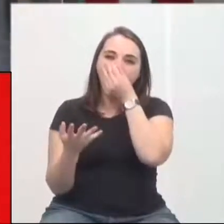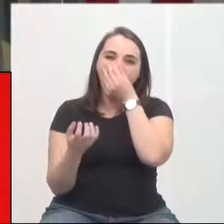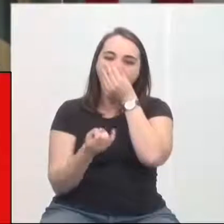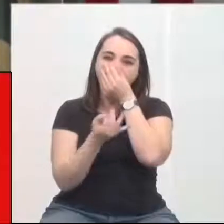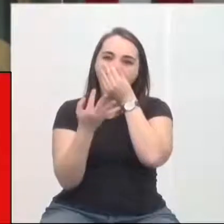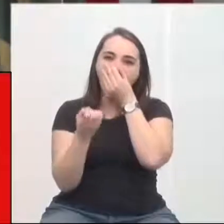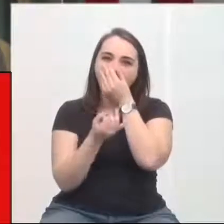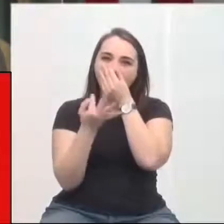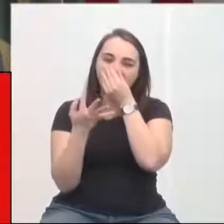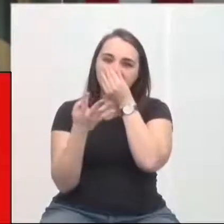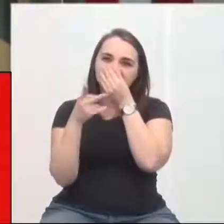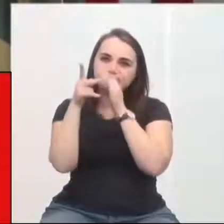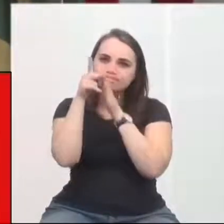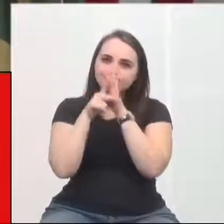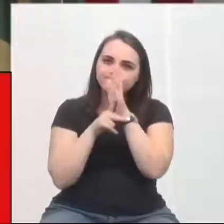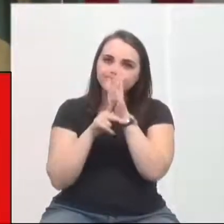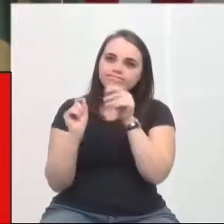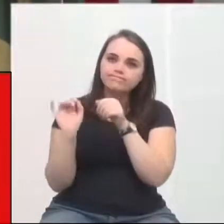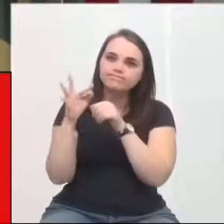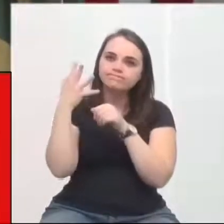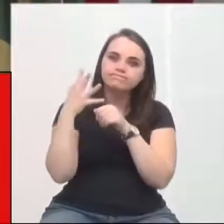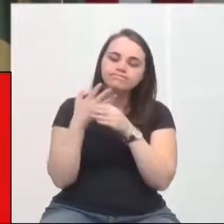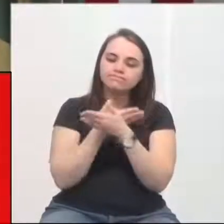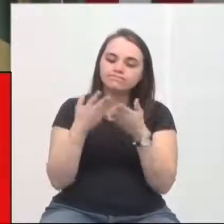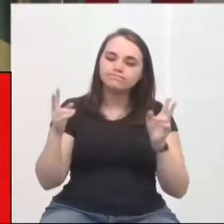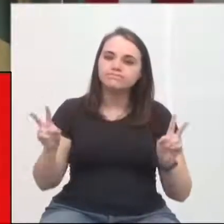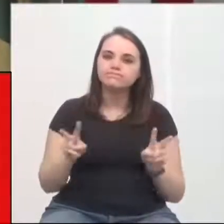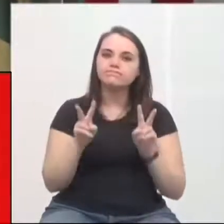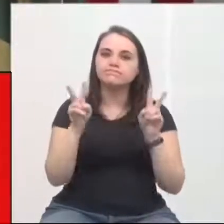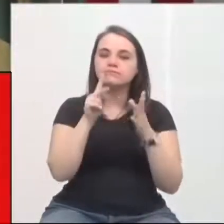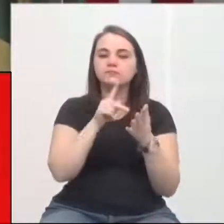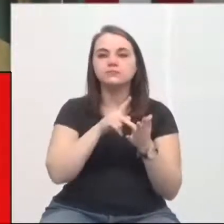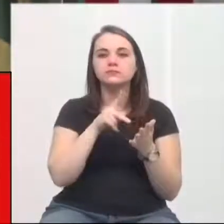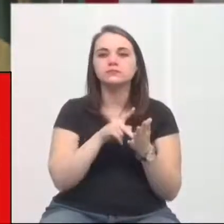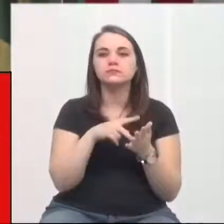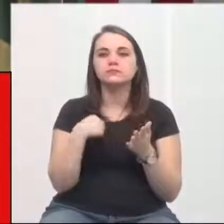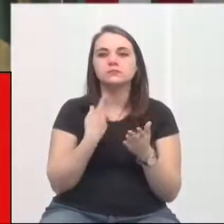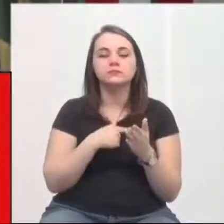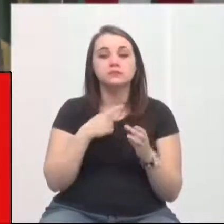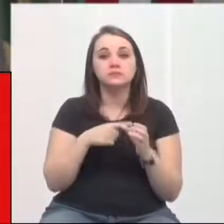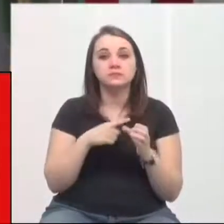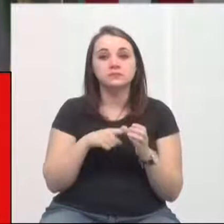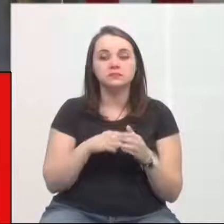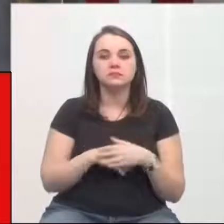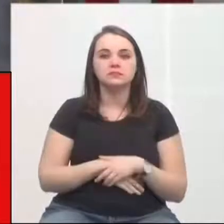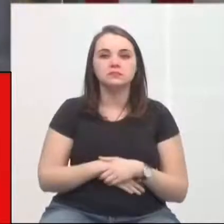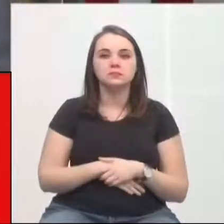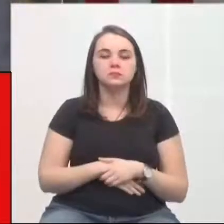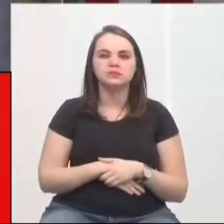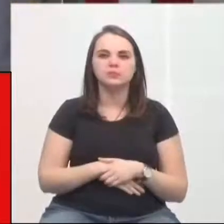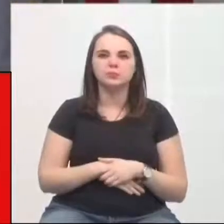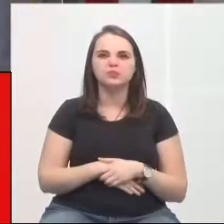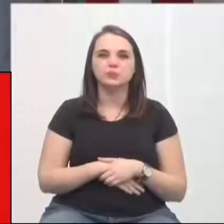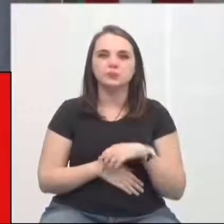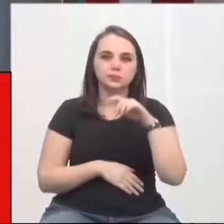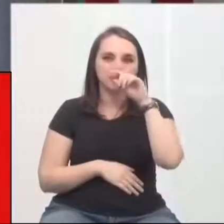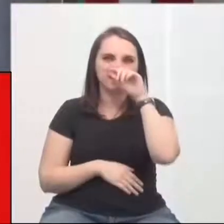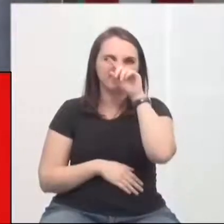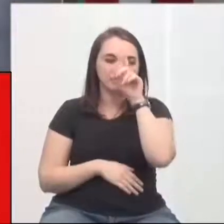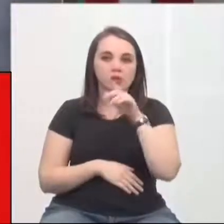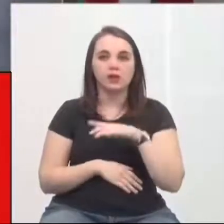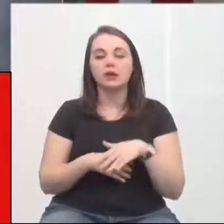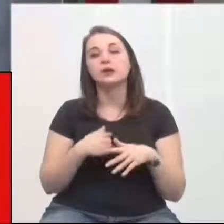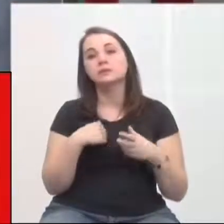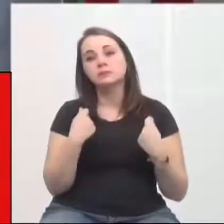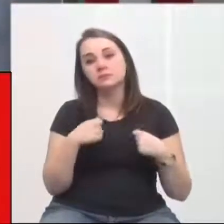também enriquece, de sobremaneira, a nossa cidade. Mas, secretário, eu não